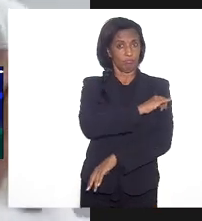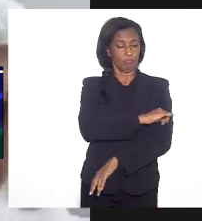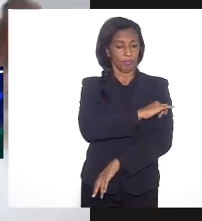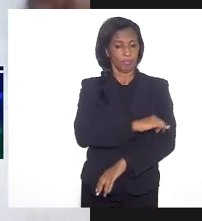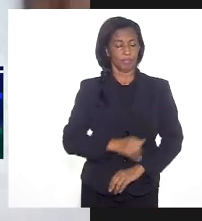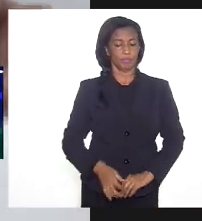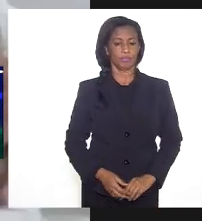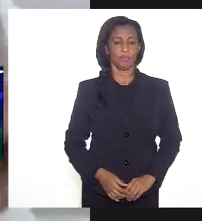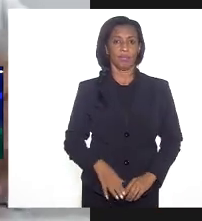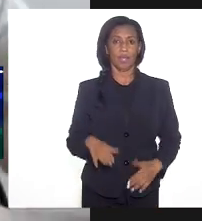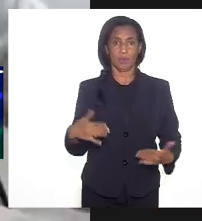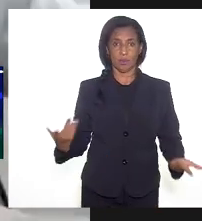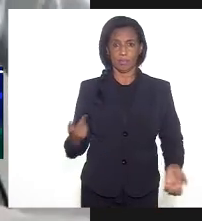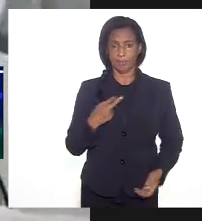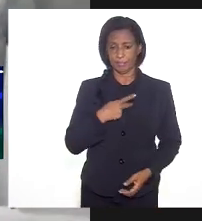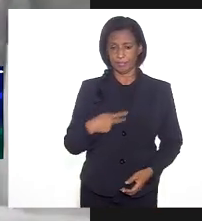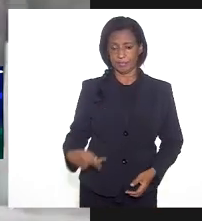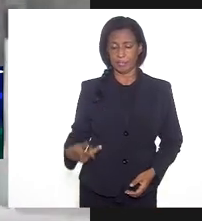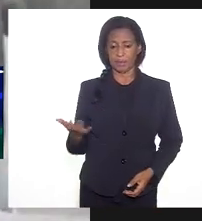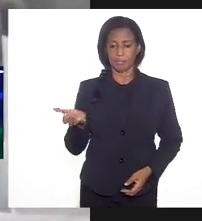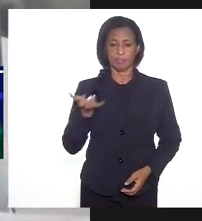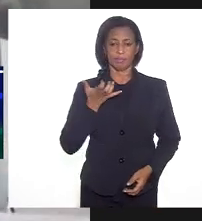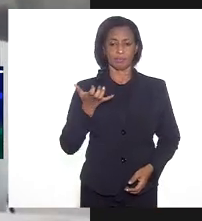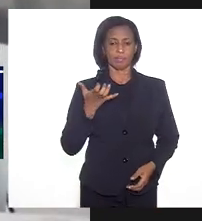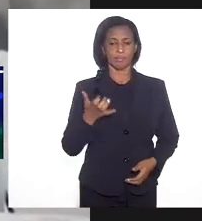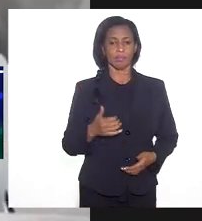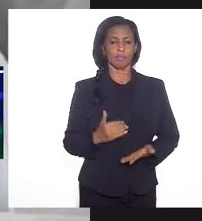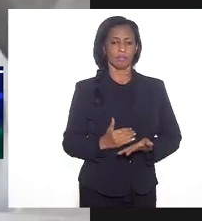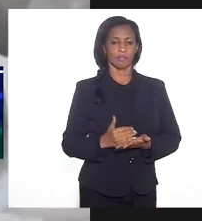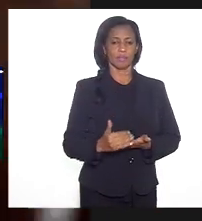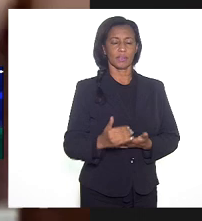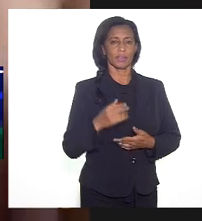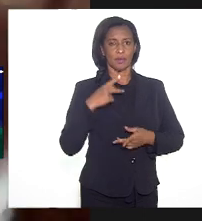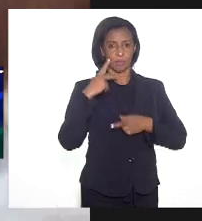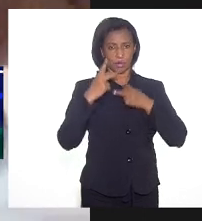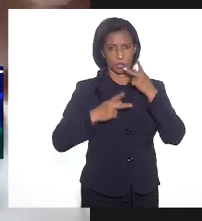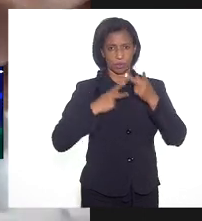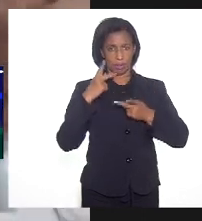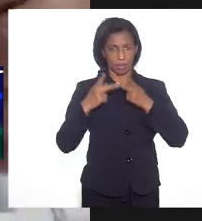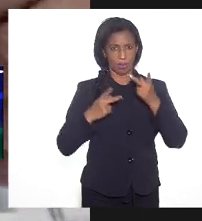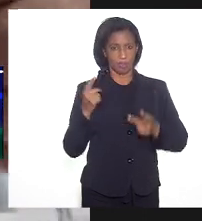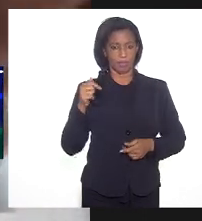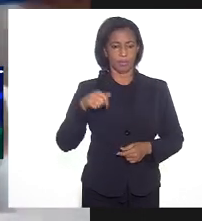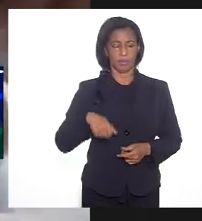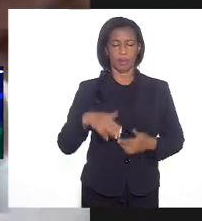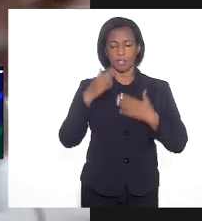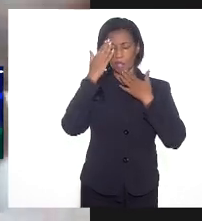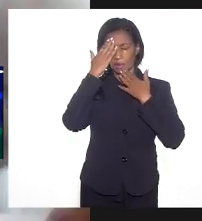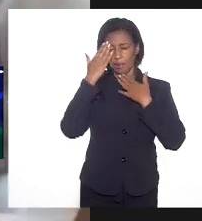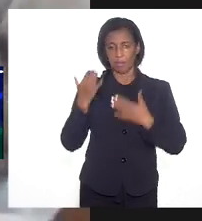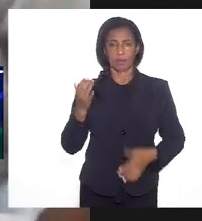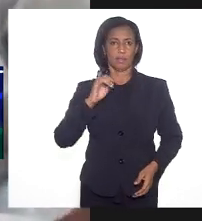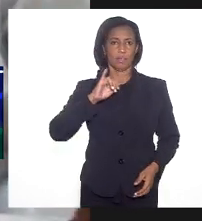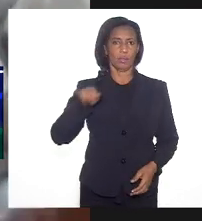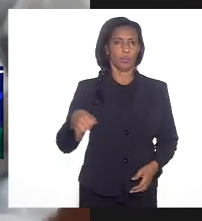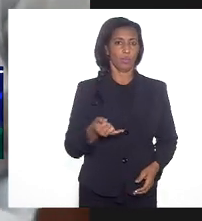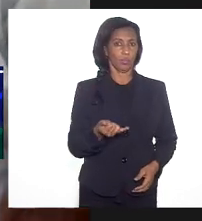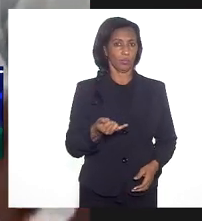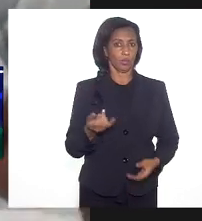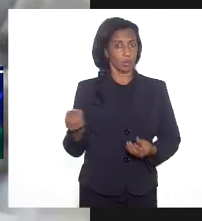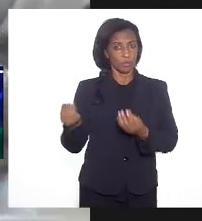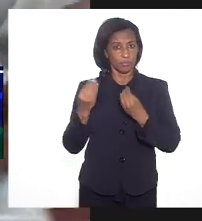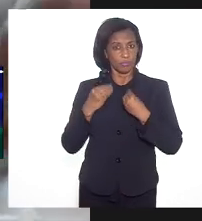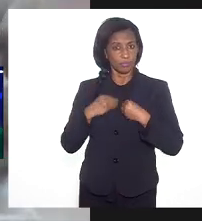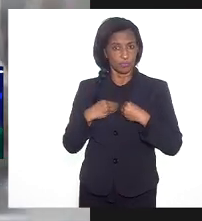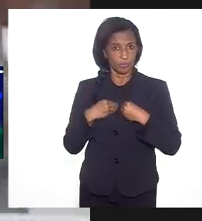senhor presidente eu quero iniciar minhas palavras aqui agradecendo a oportunidade que me foi